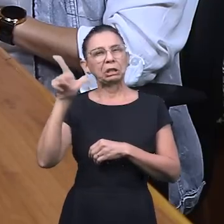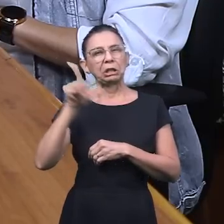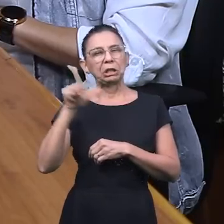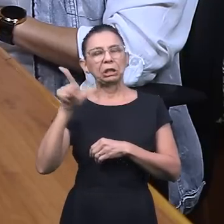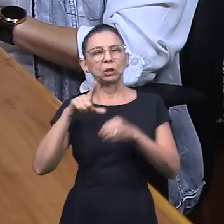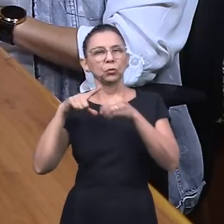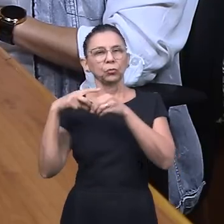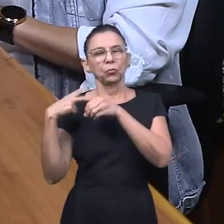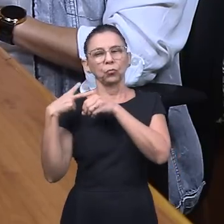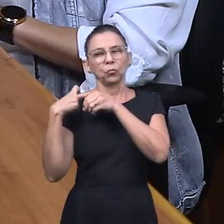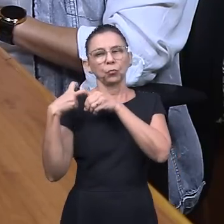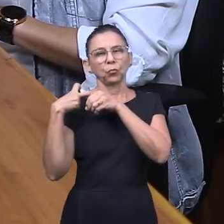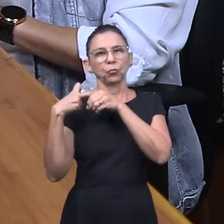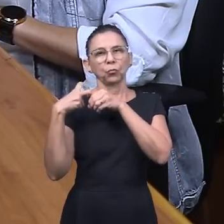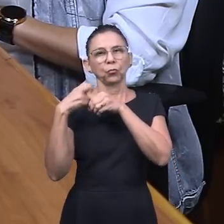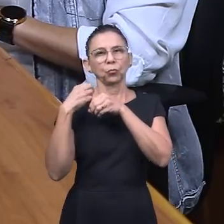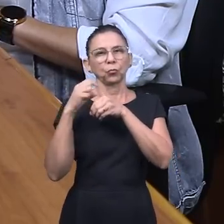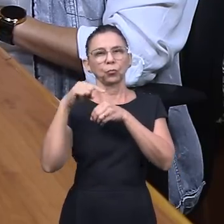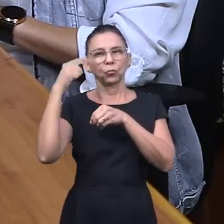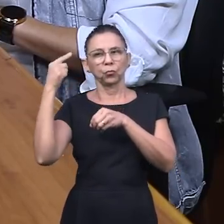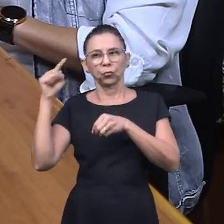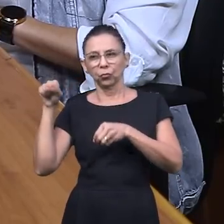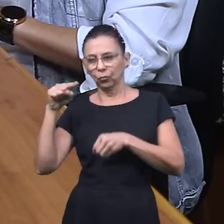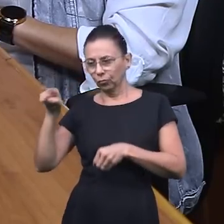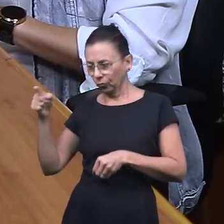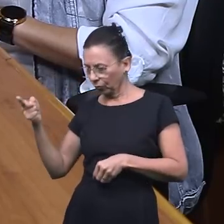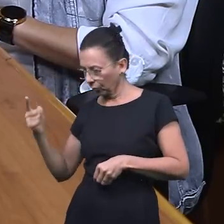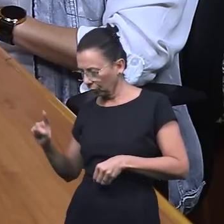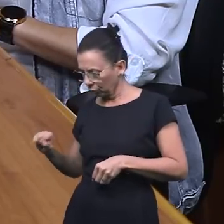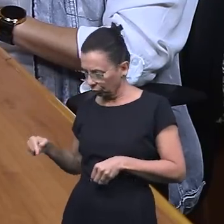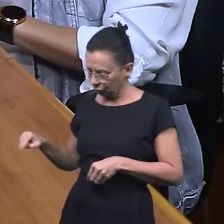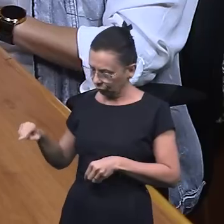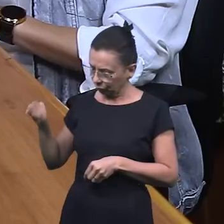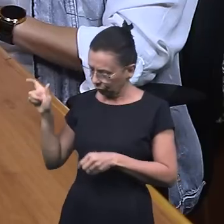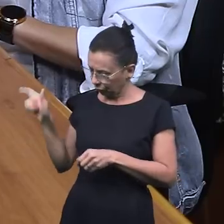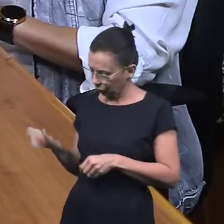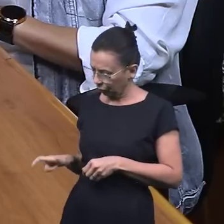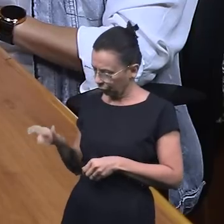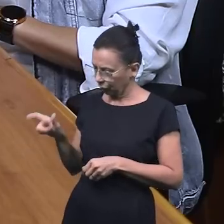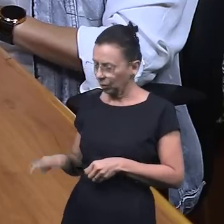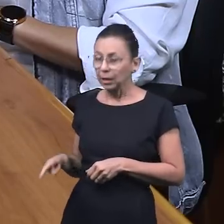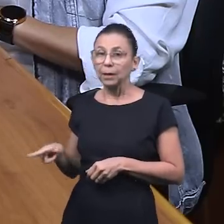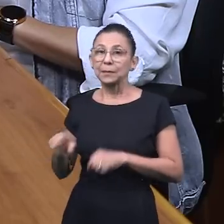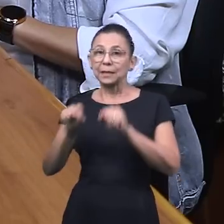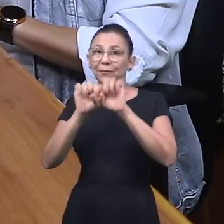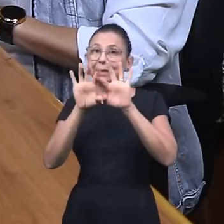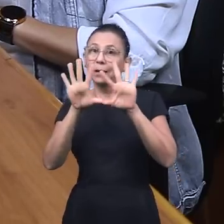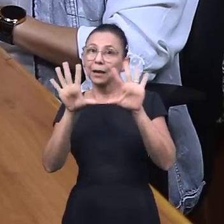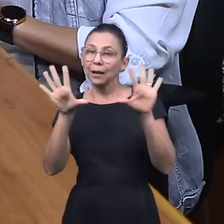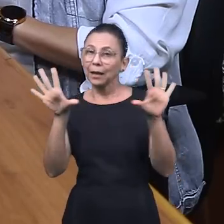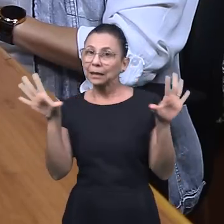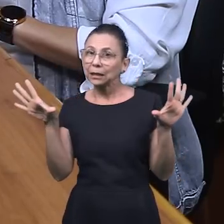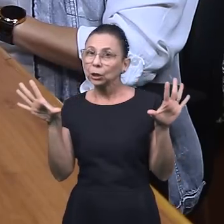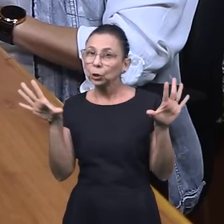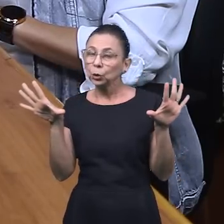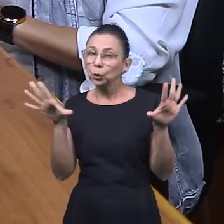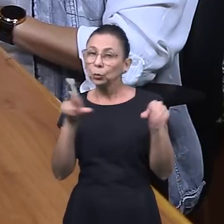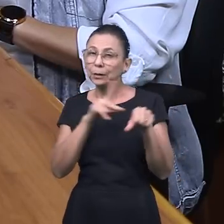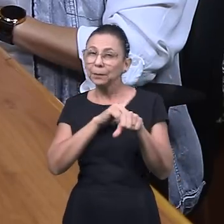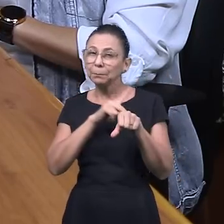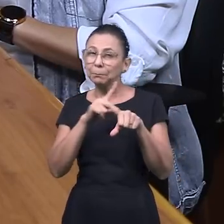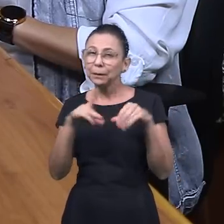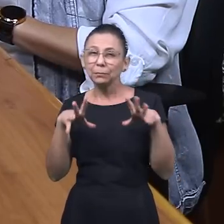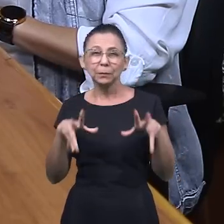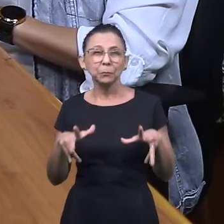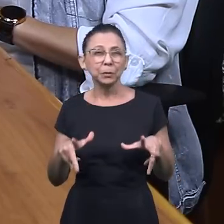engano são os 10 dias que eu te falei mesmo. Dentro daqueles 10 dias, o líquido tinha que estar clarinho e ali teriam que